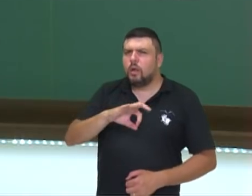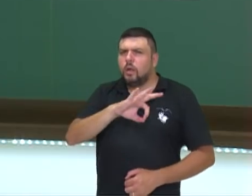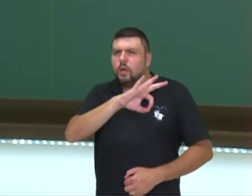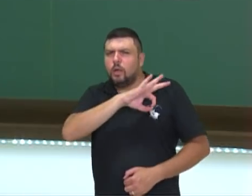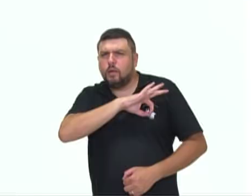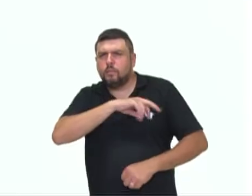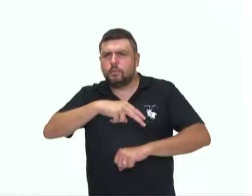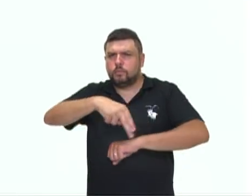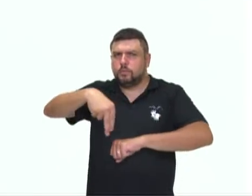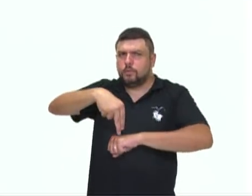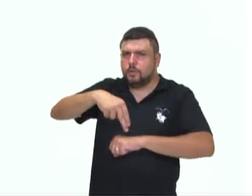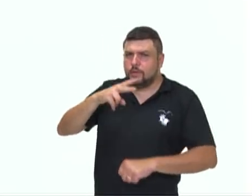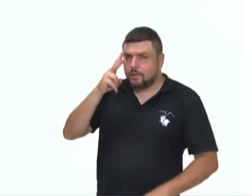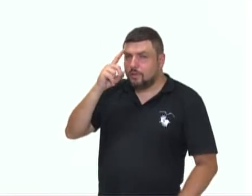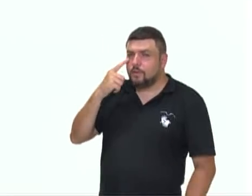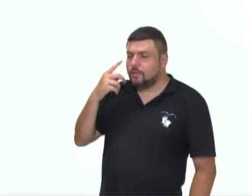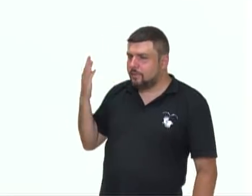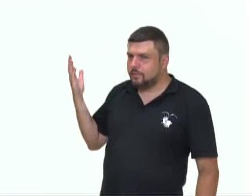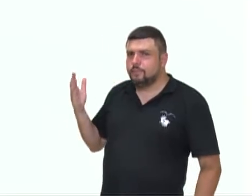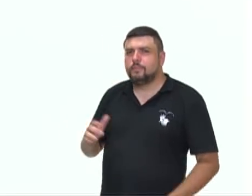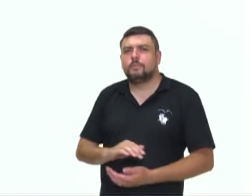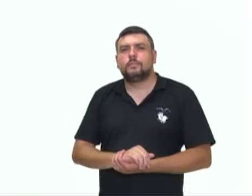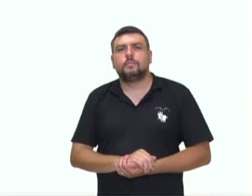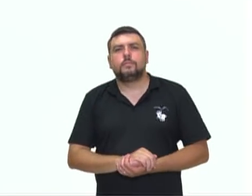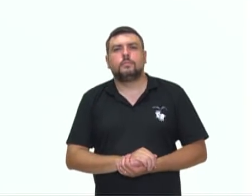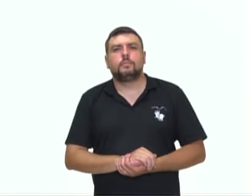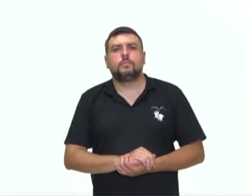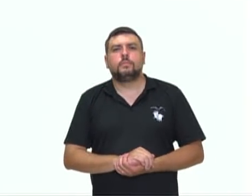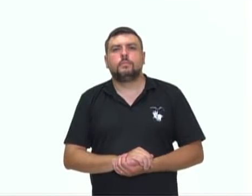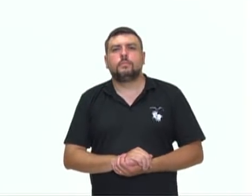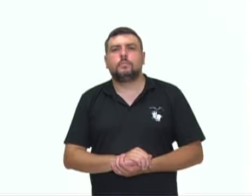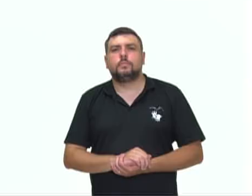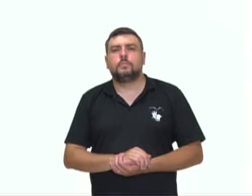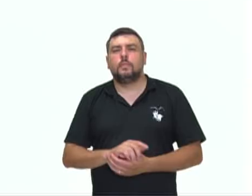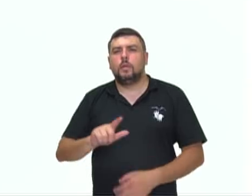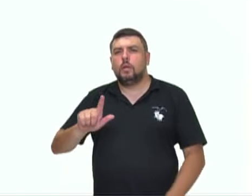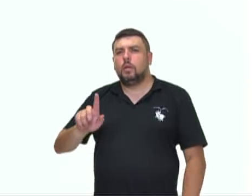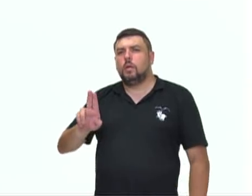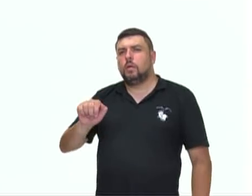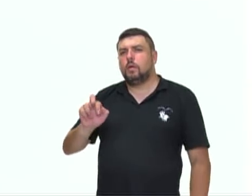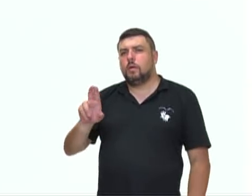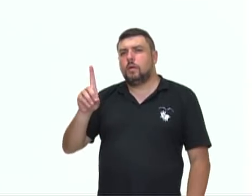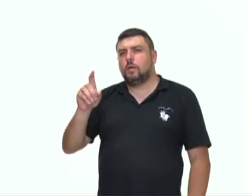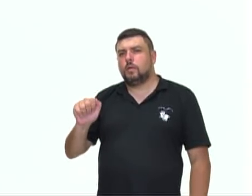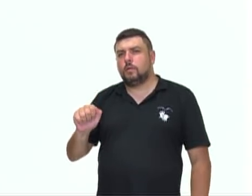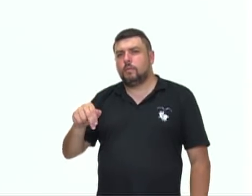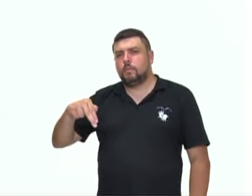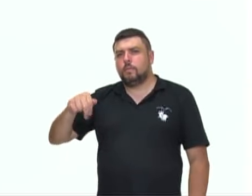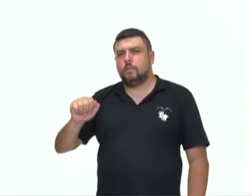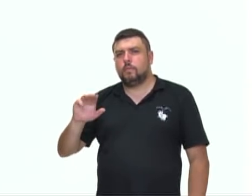imagem aqui com os uniformes deles. A Guarda Nacional foi criada no século XIX ainda, lá em